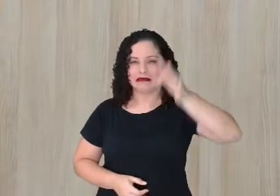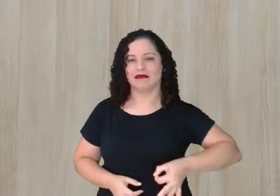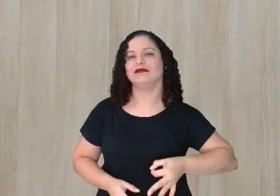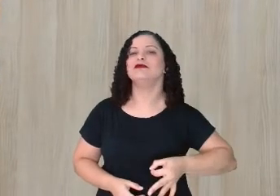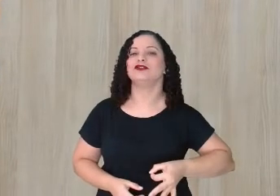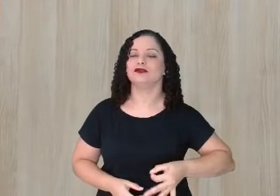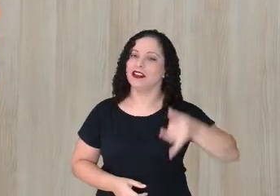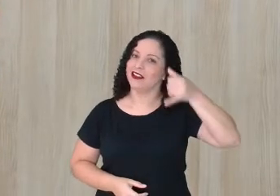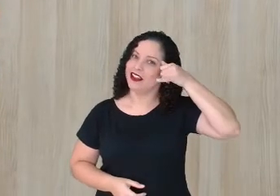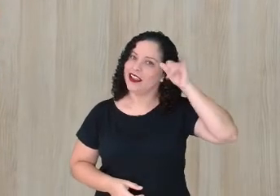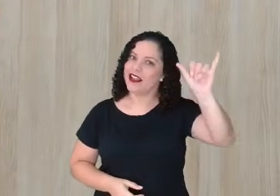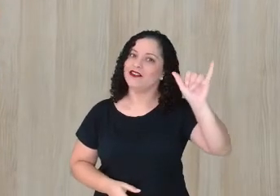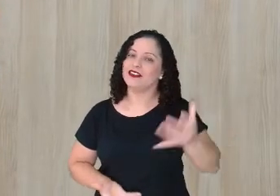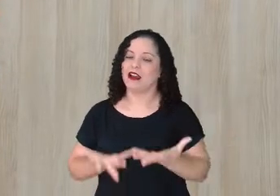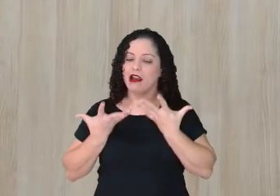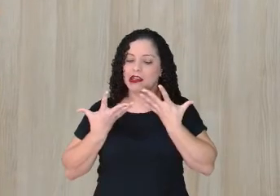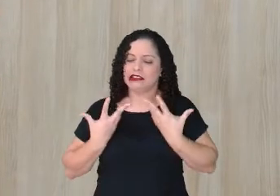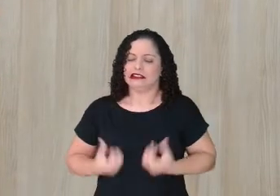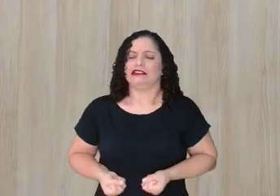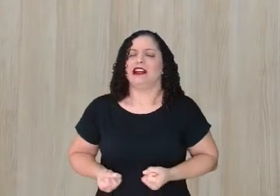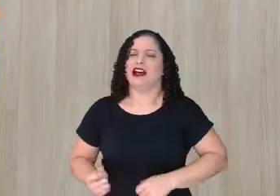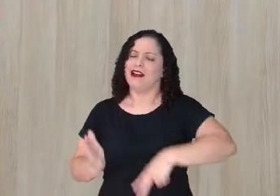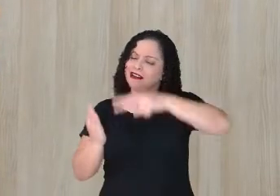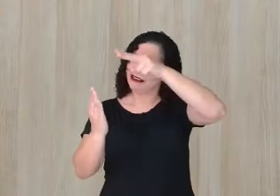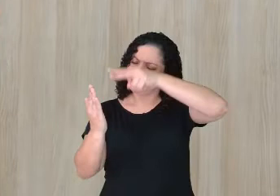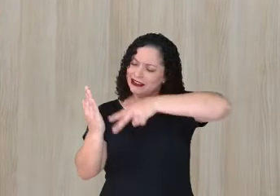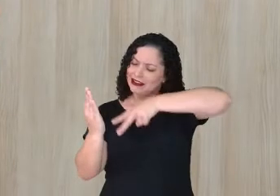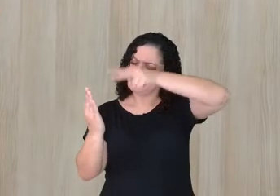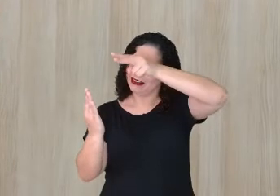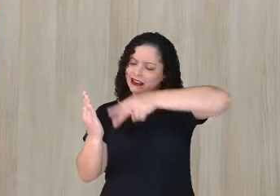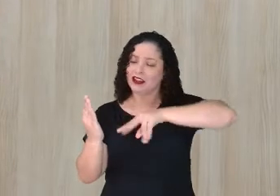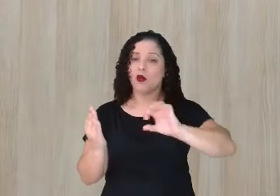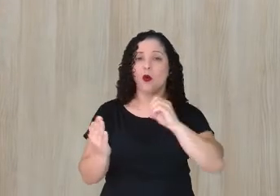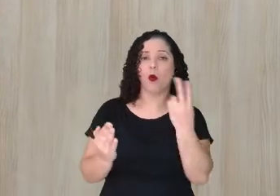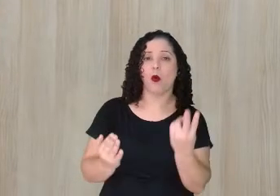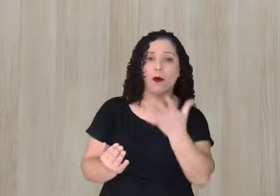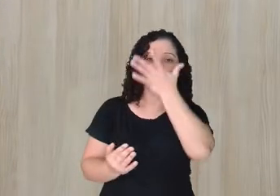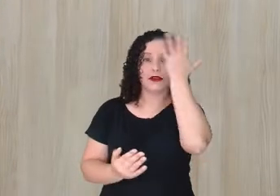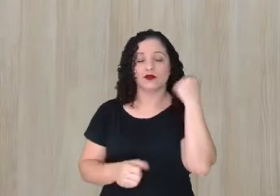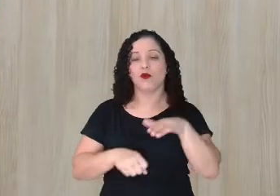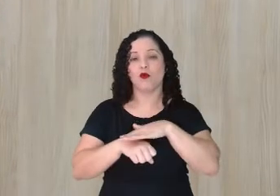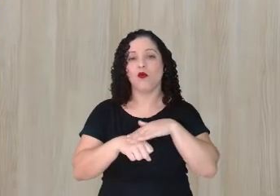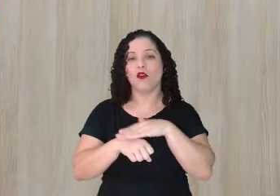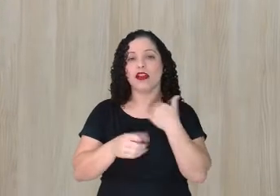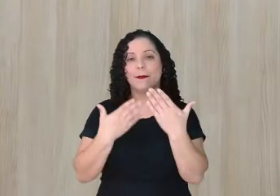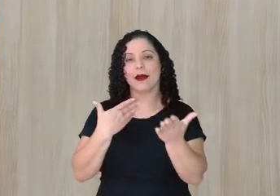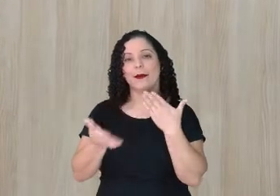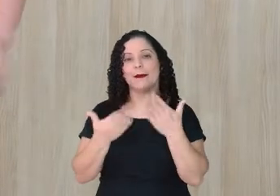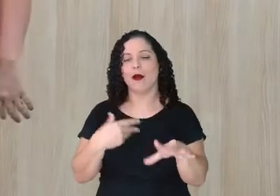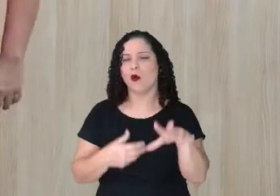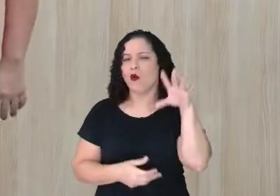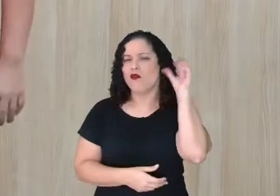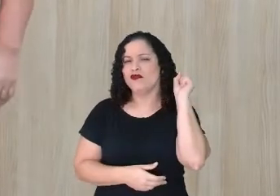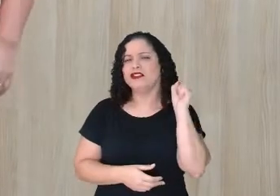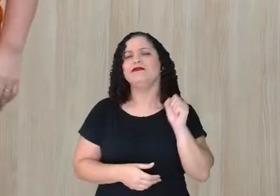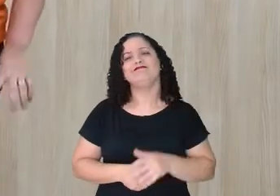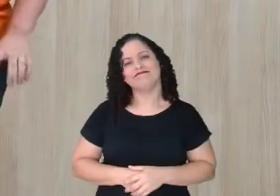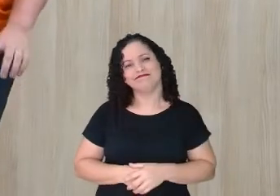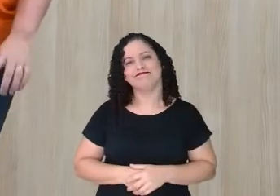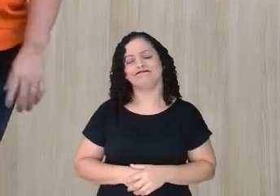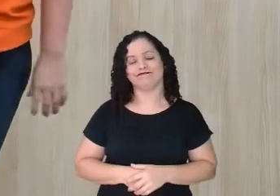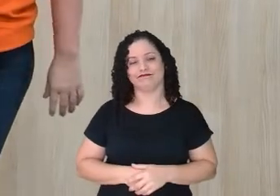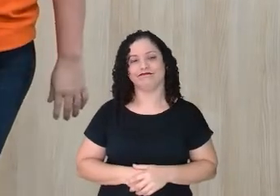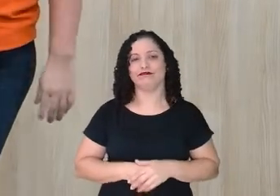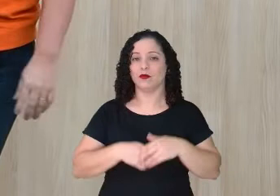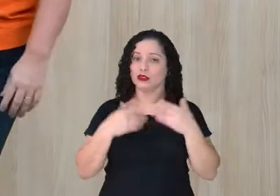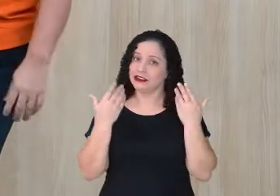que isso não aconteça, não canse, não é o leitor ou o receptor que está ouvindo o que estamos falando. Então, é para